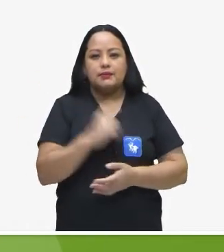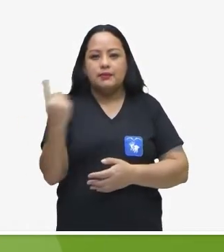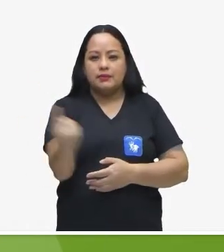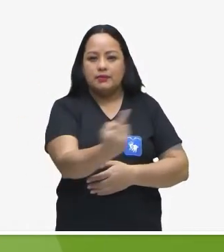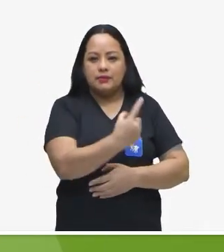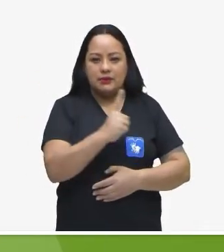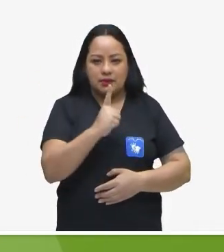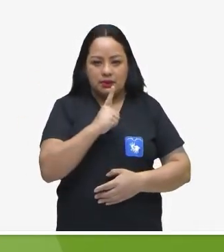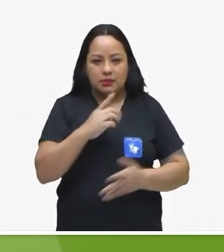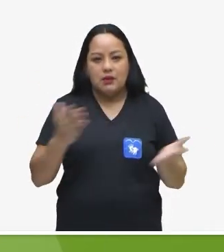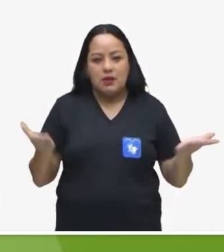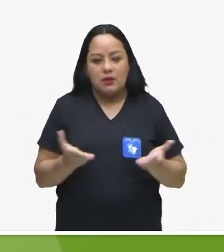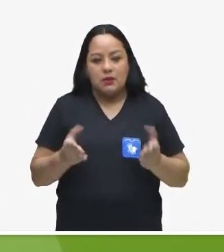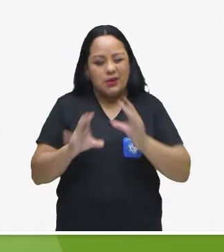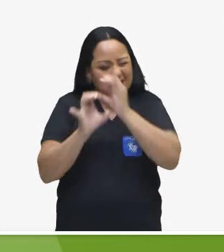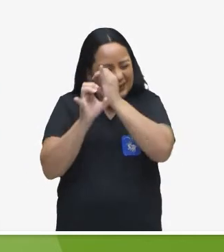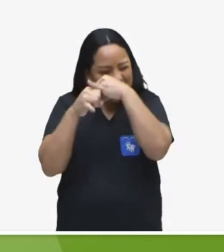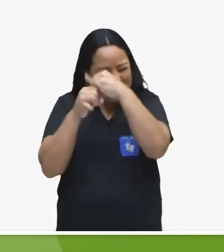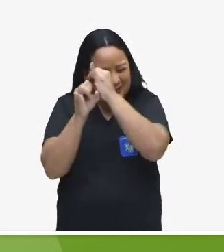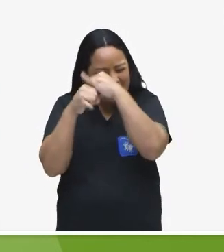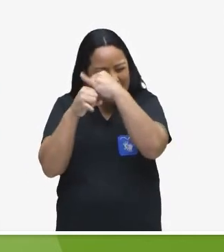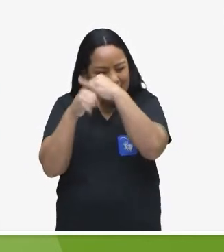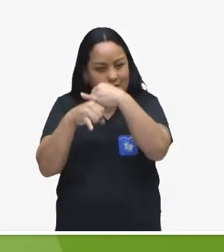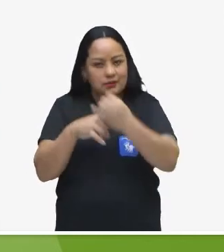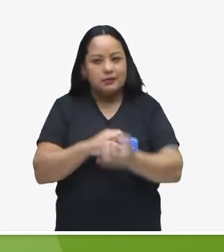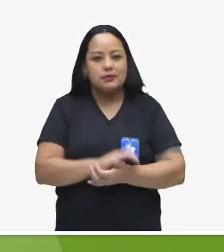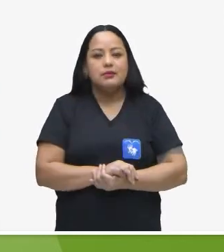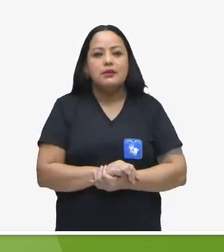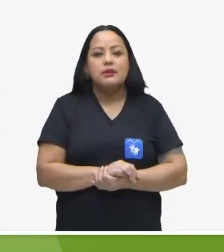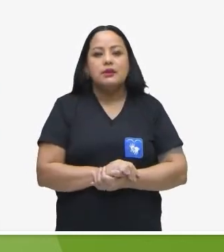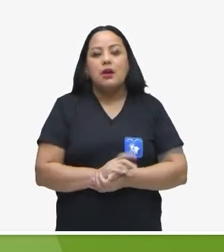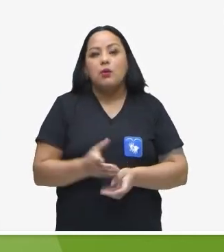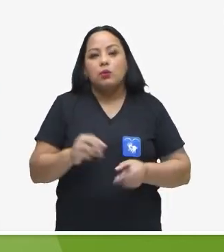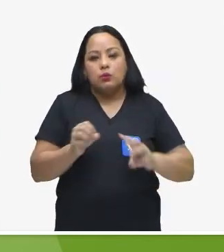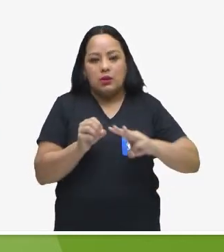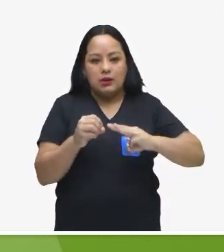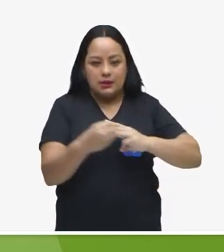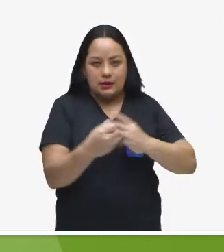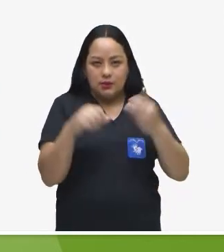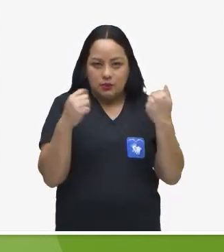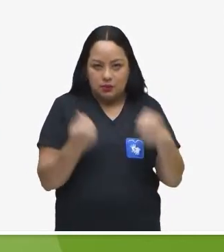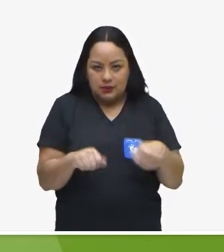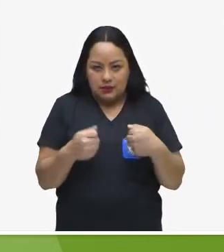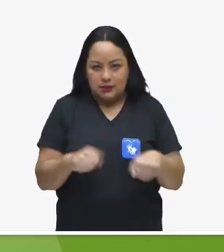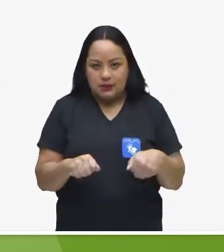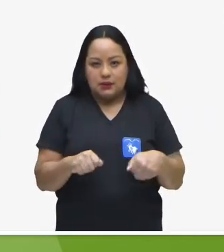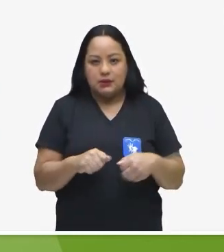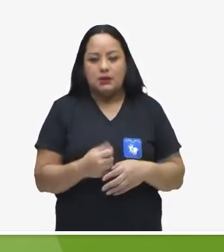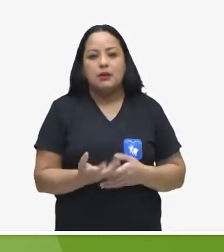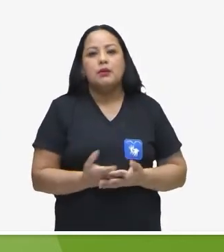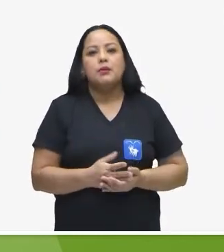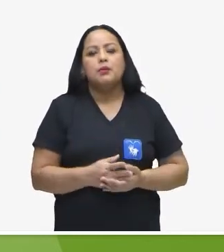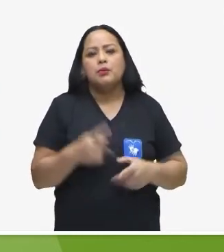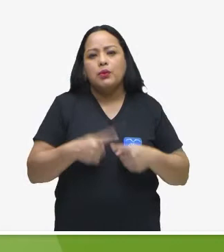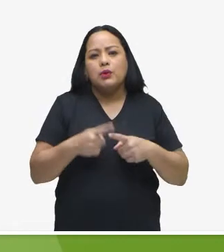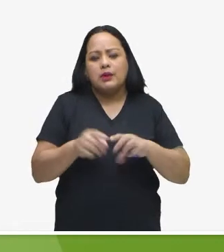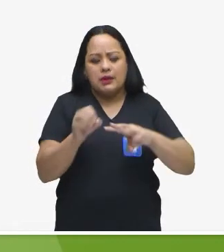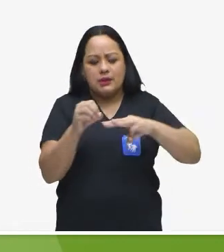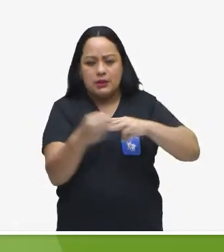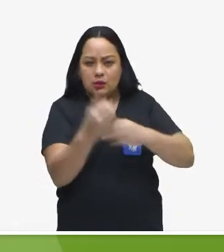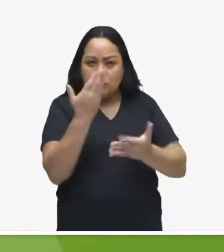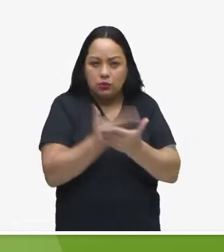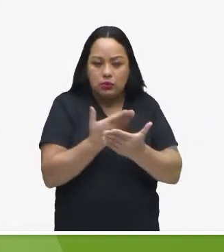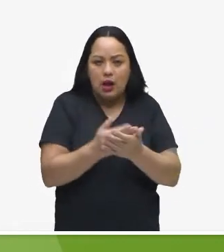temos o microscópio. Então, as células, elas precisam, quando vão ser estudadas, elas precisam